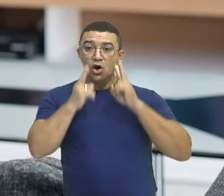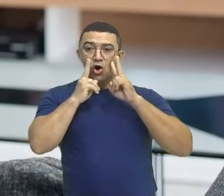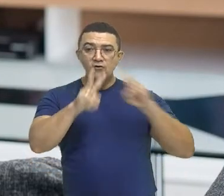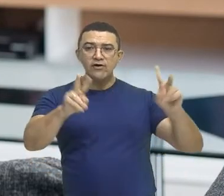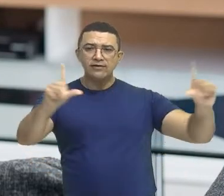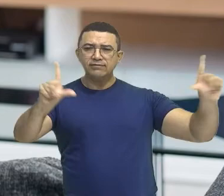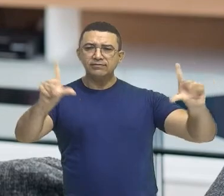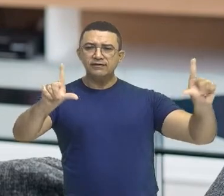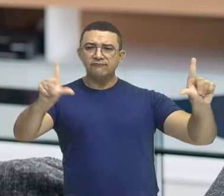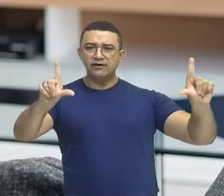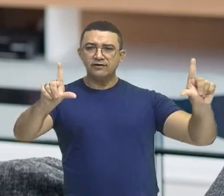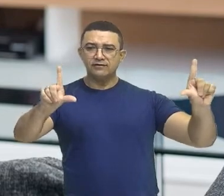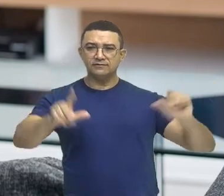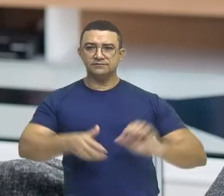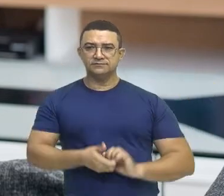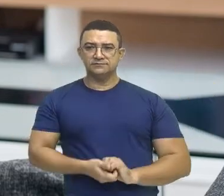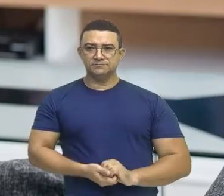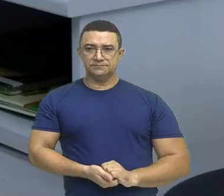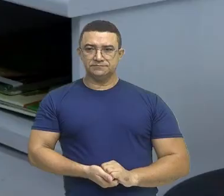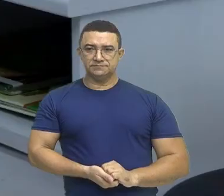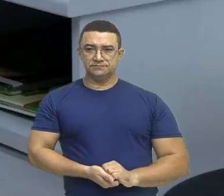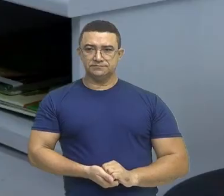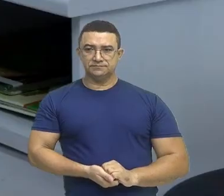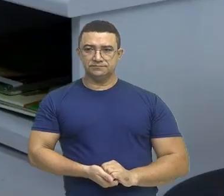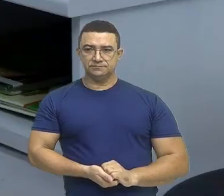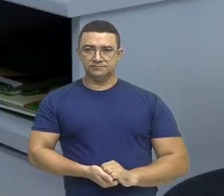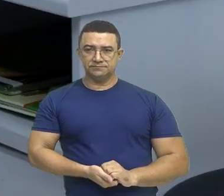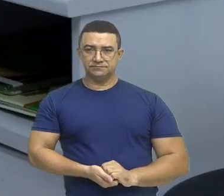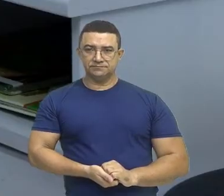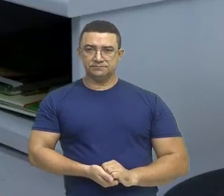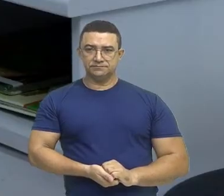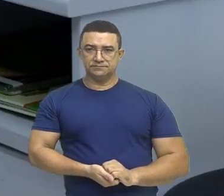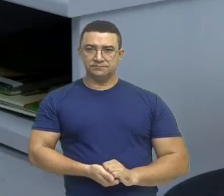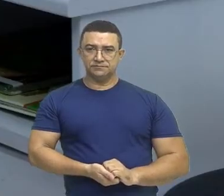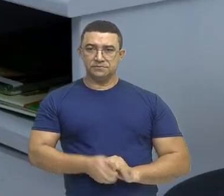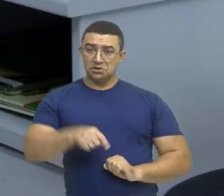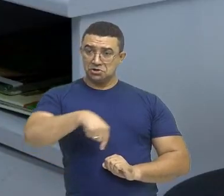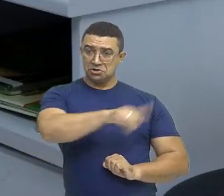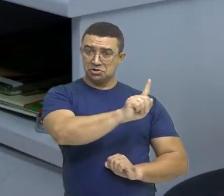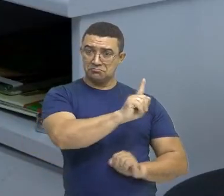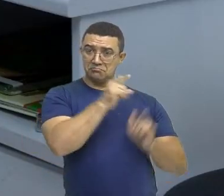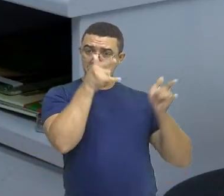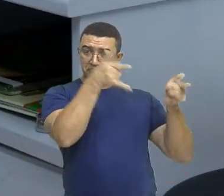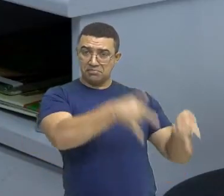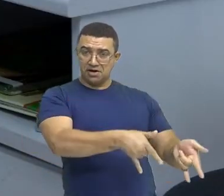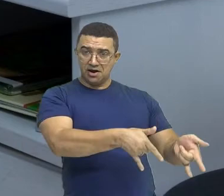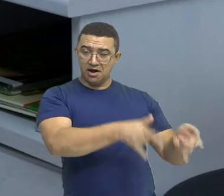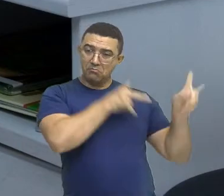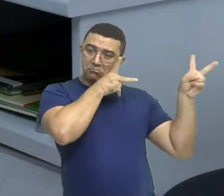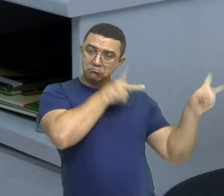Assistir TV. Watch TV. Ir para a cama. Go to bed.